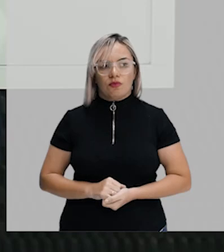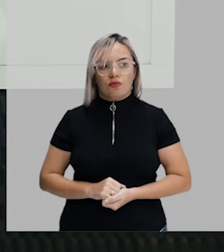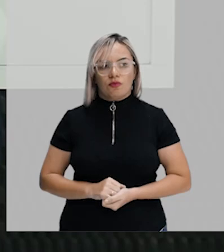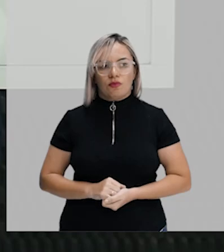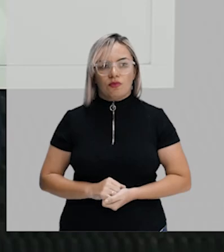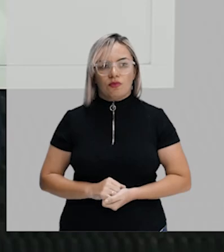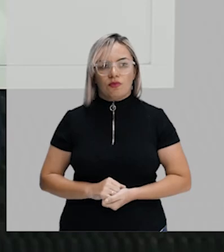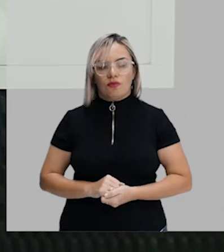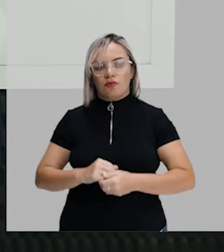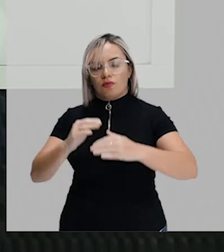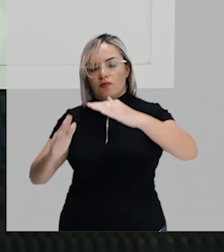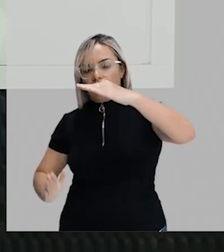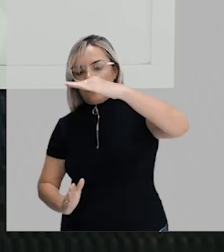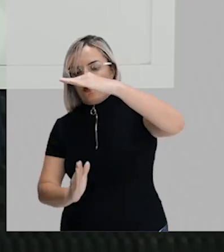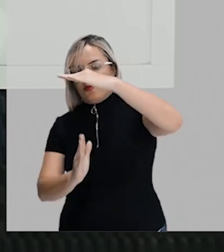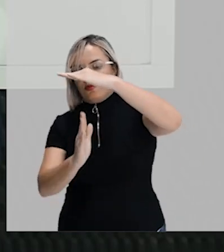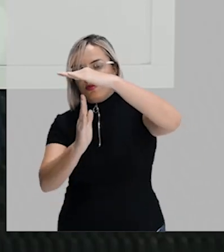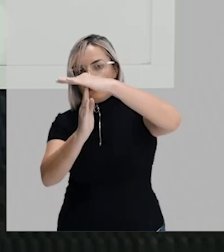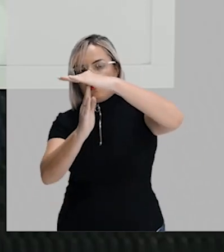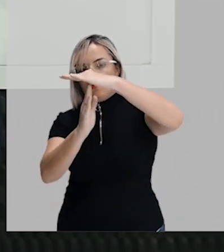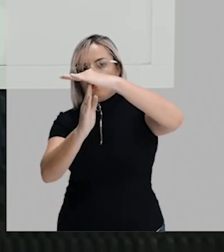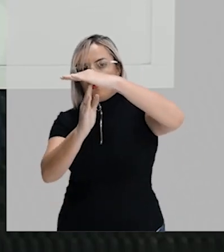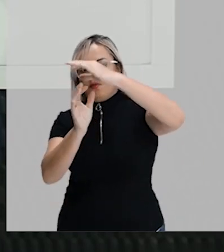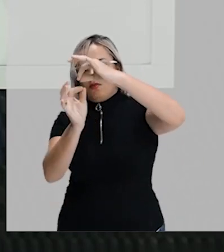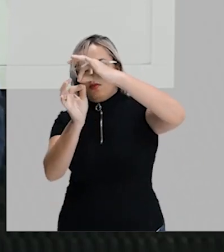a altura